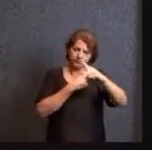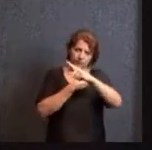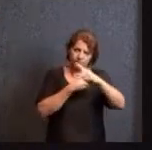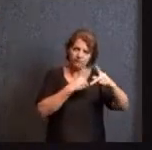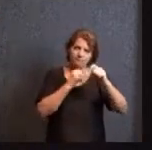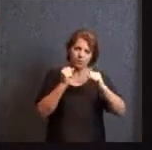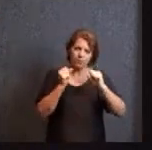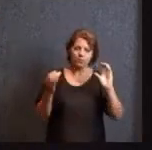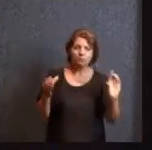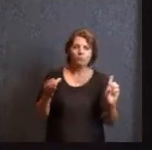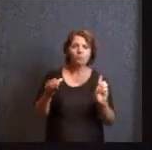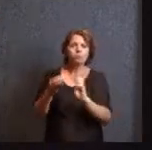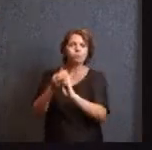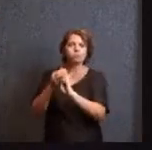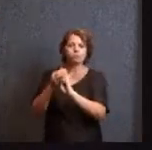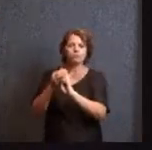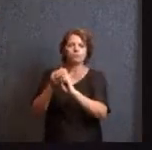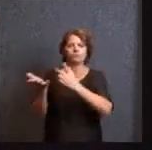se envolver?